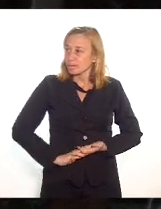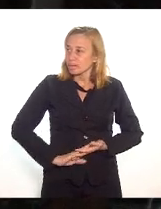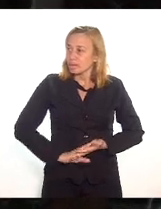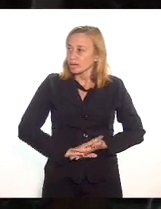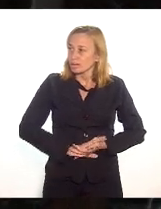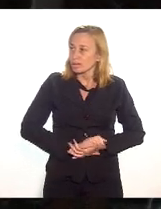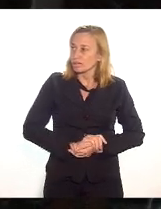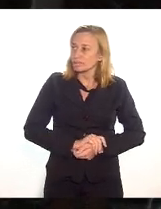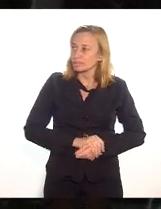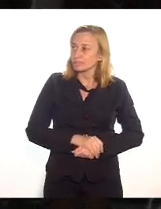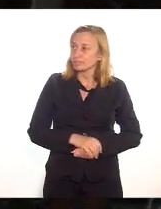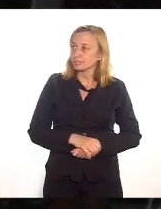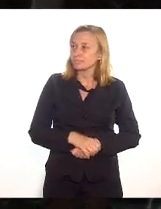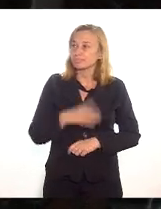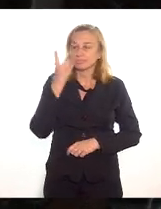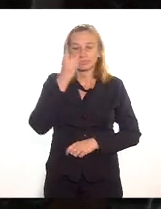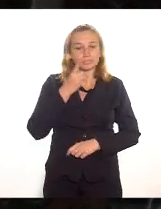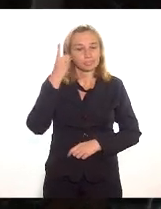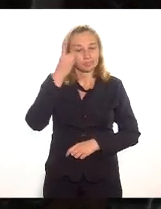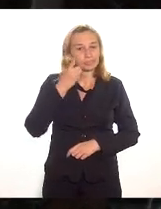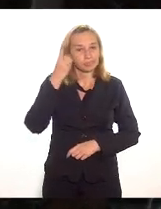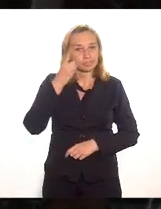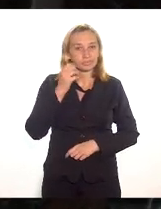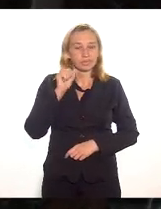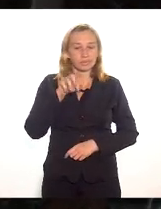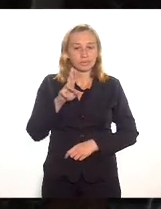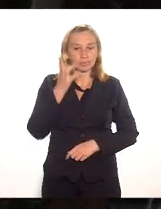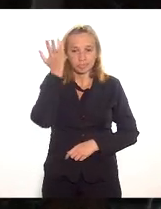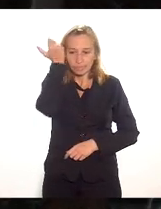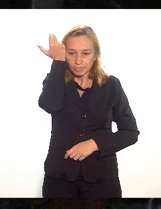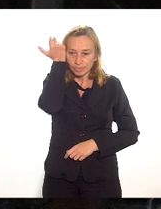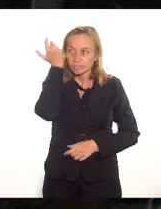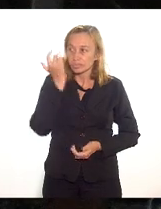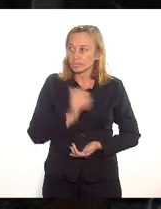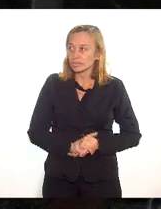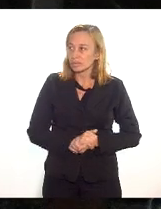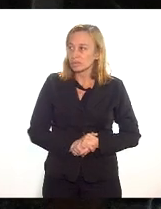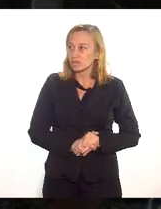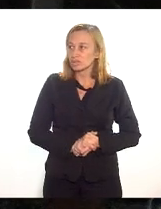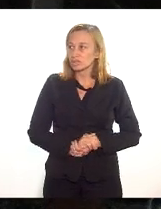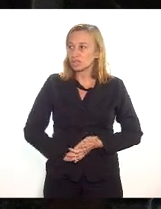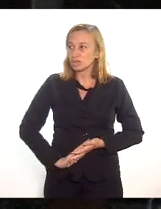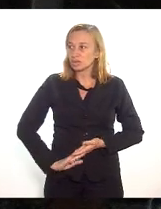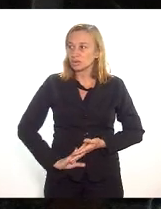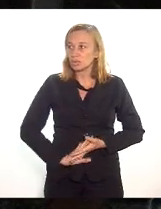Com a palavra, o deputado Eliomar Coelho.